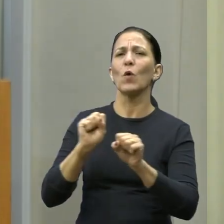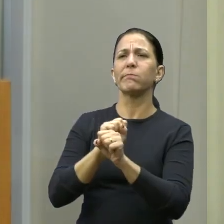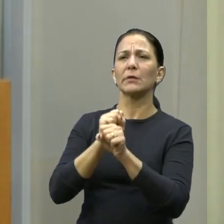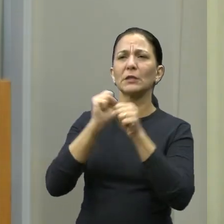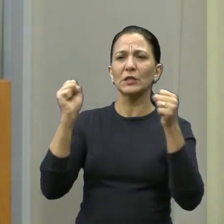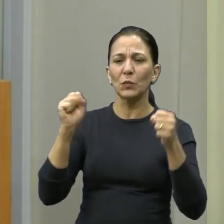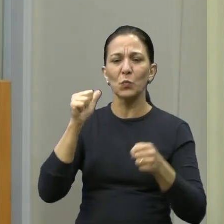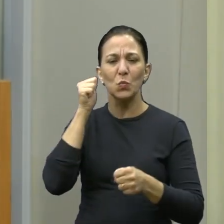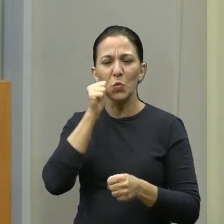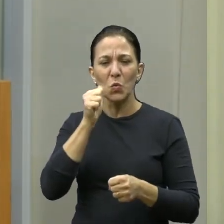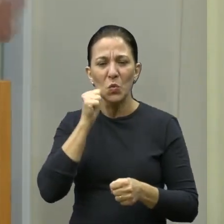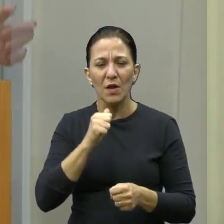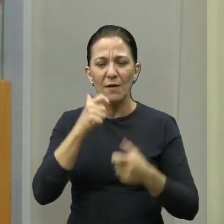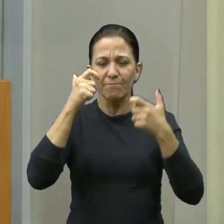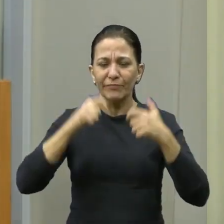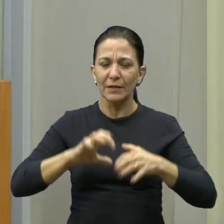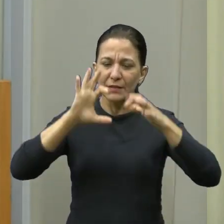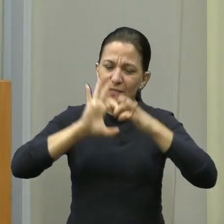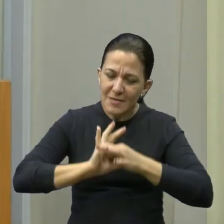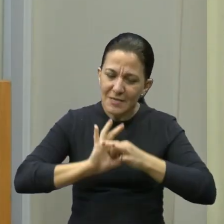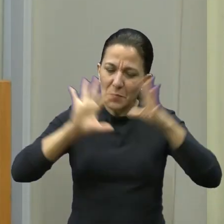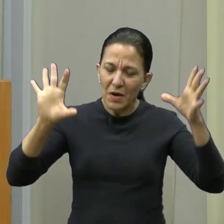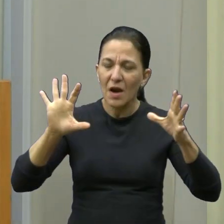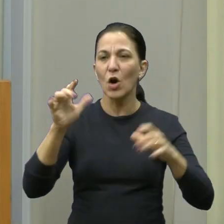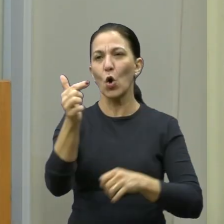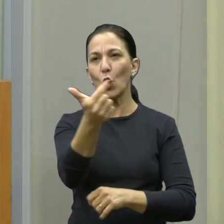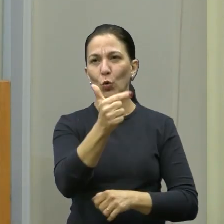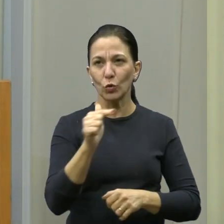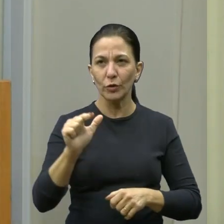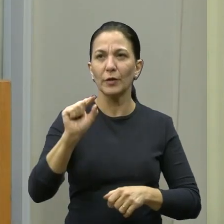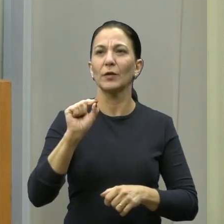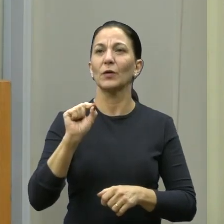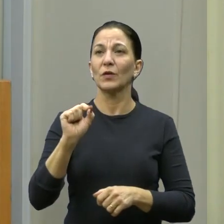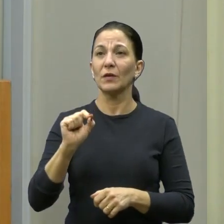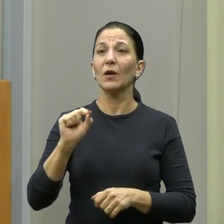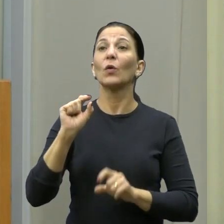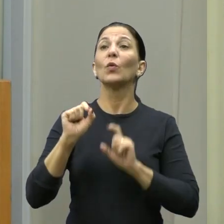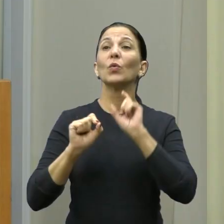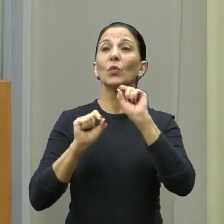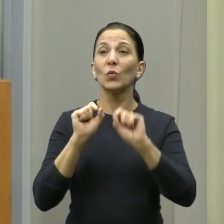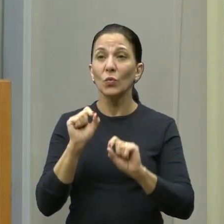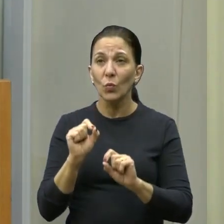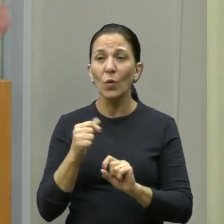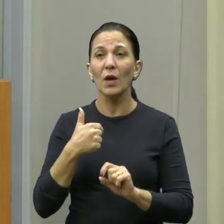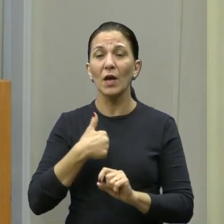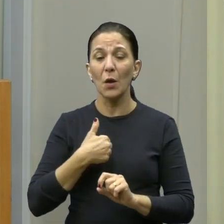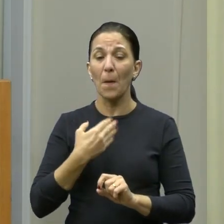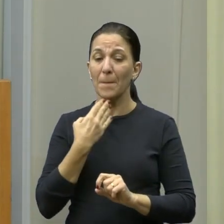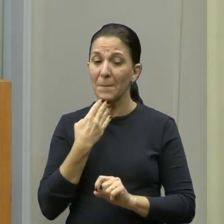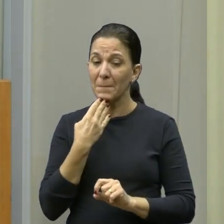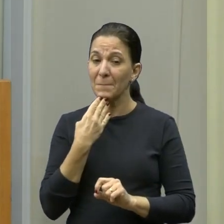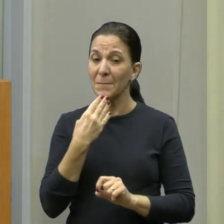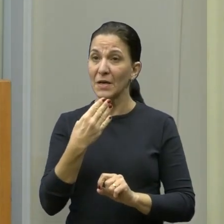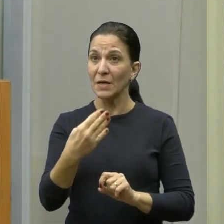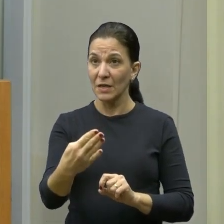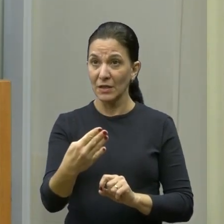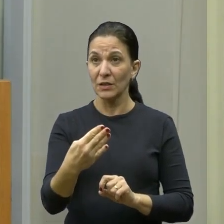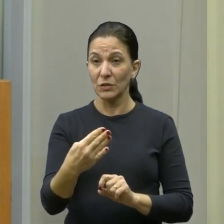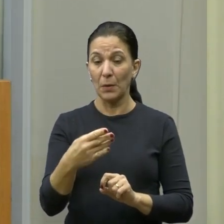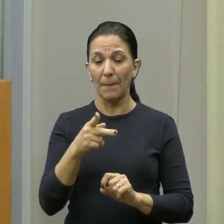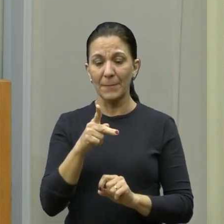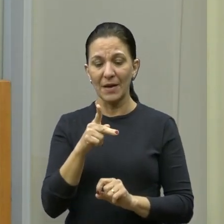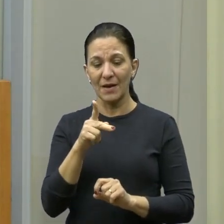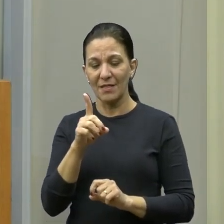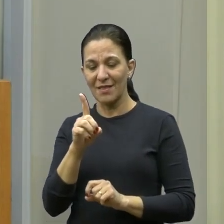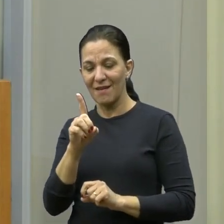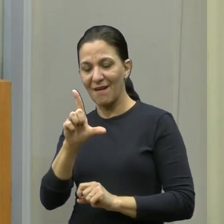de existir, de ter liberdade. Então fica aqui o meu apelo para que esse PDL